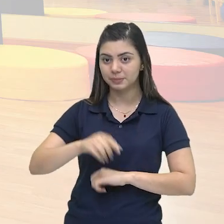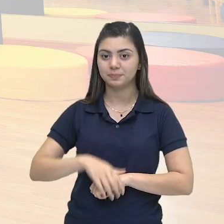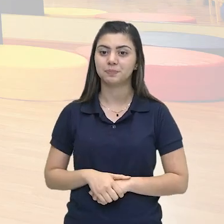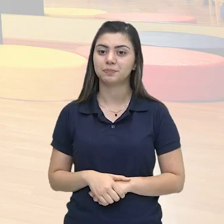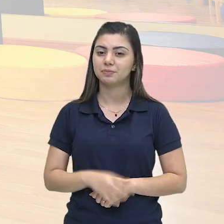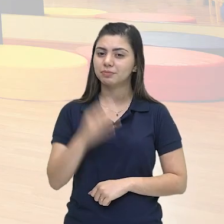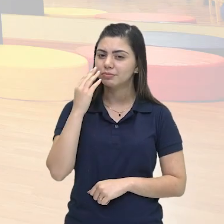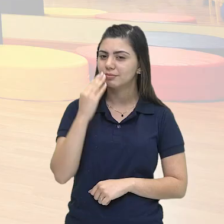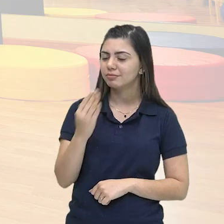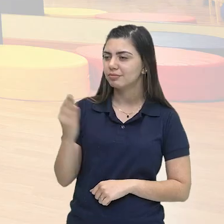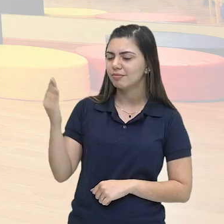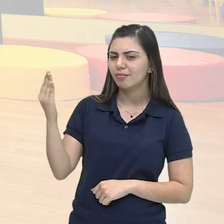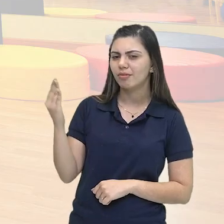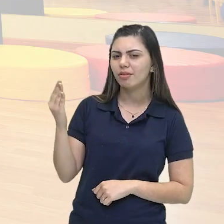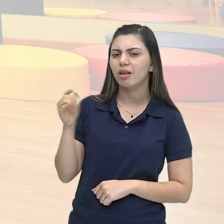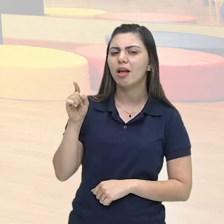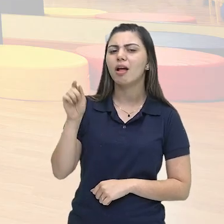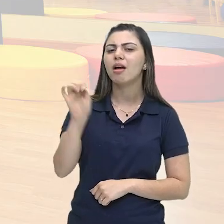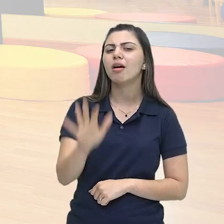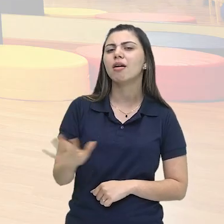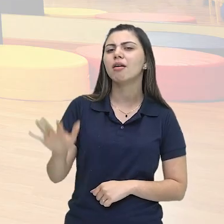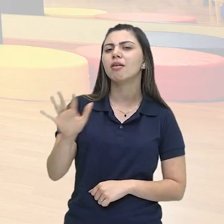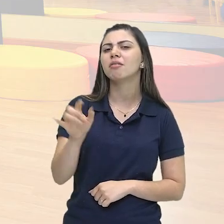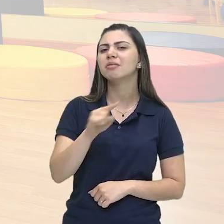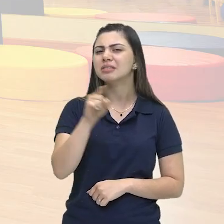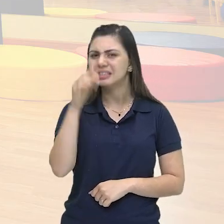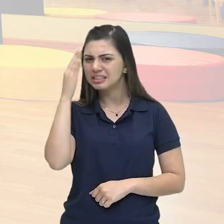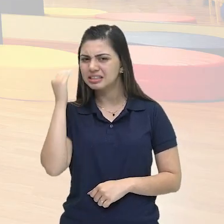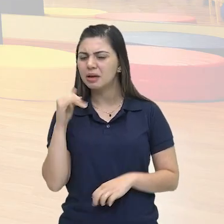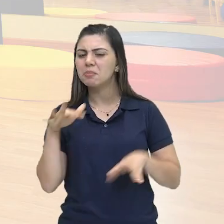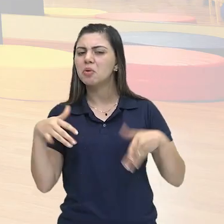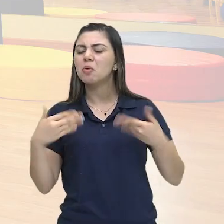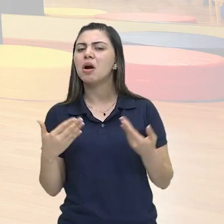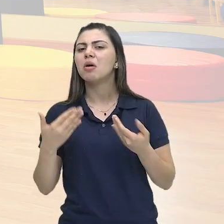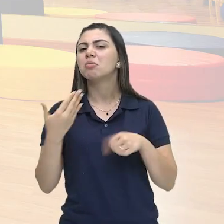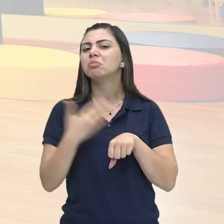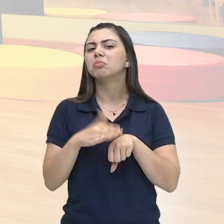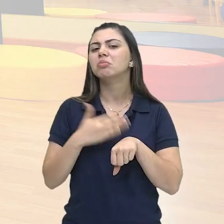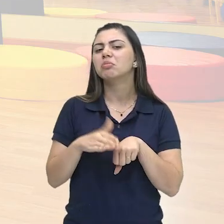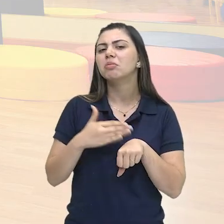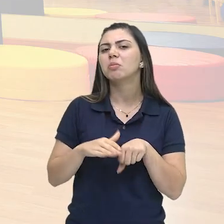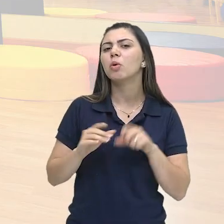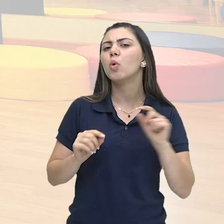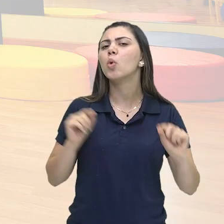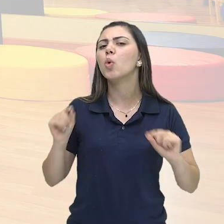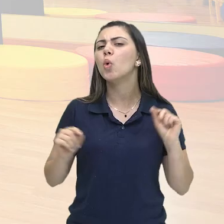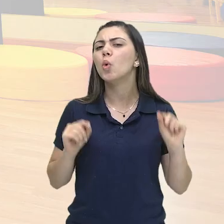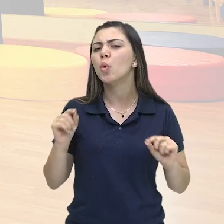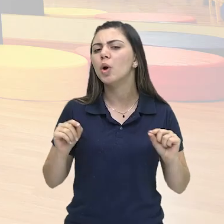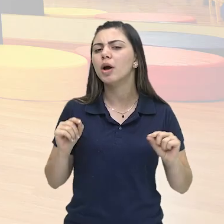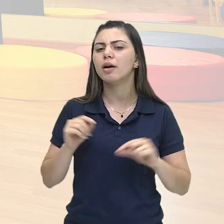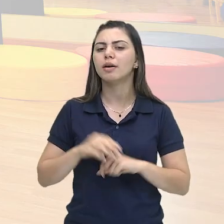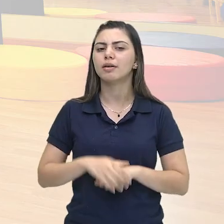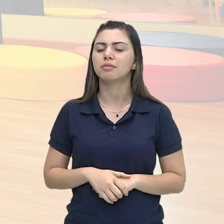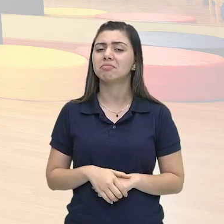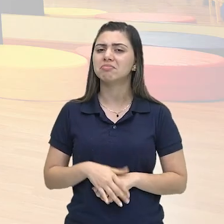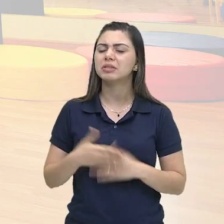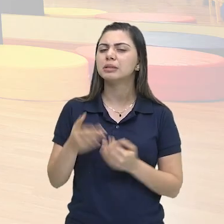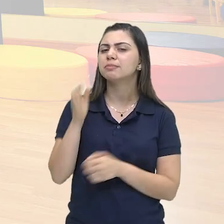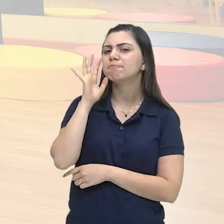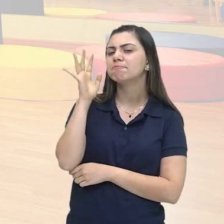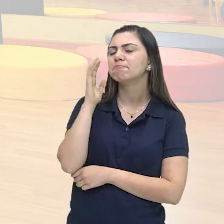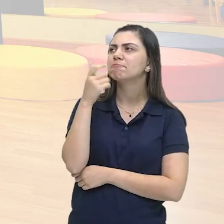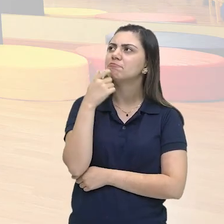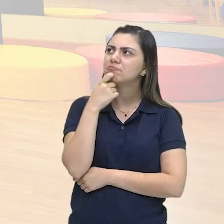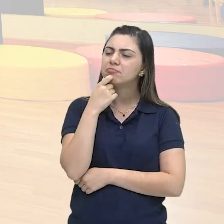vamos lá. Você sabe que atividades são essas aqui? Observem, que atividades